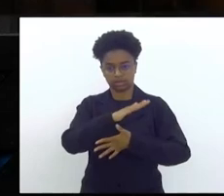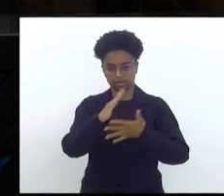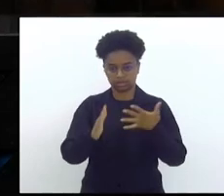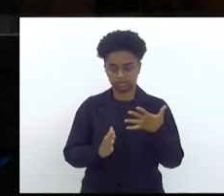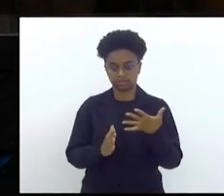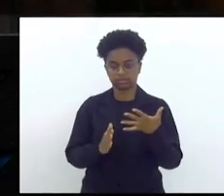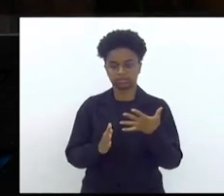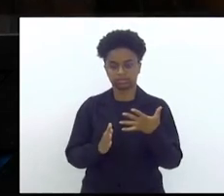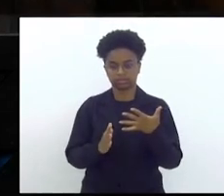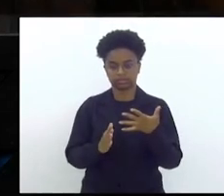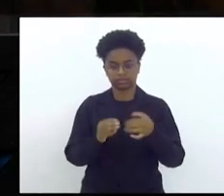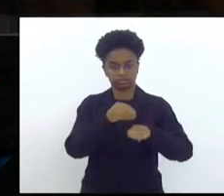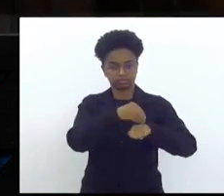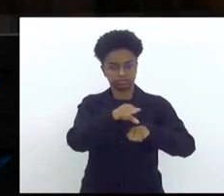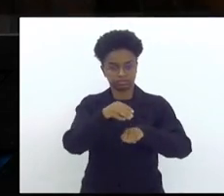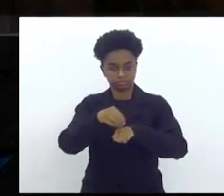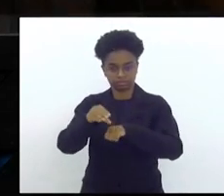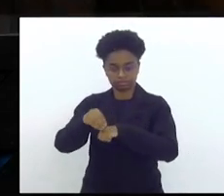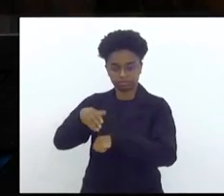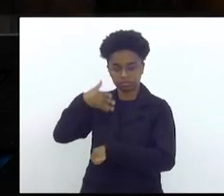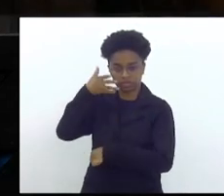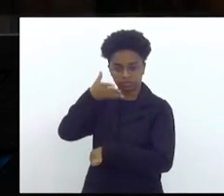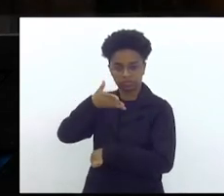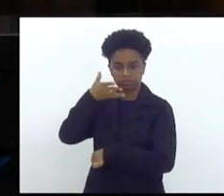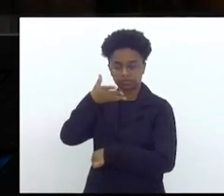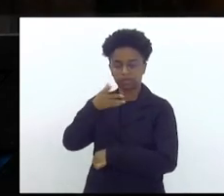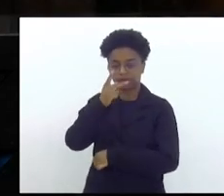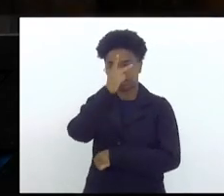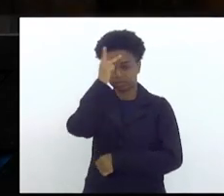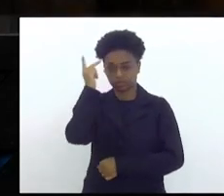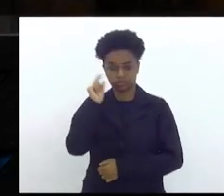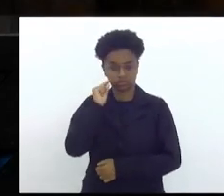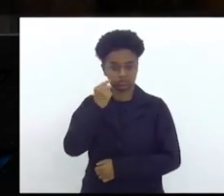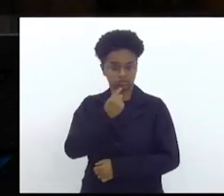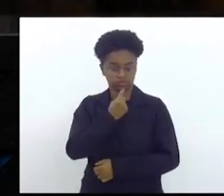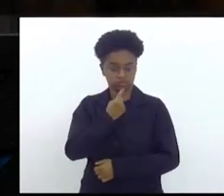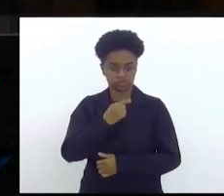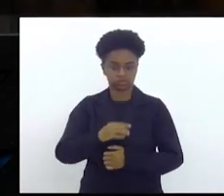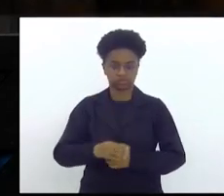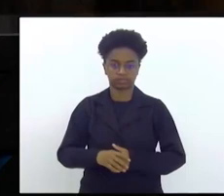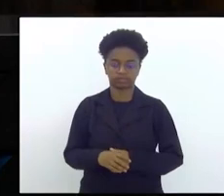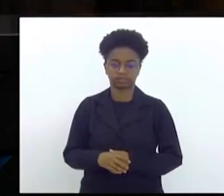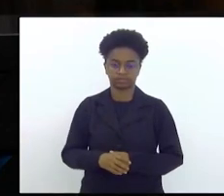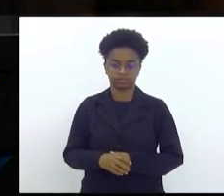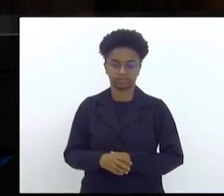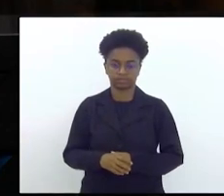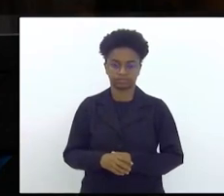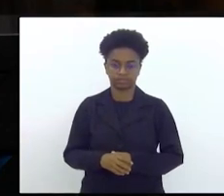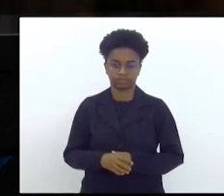língua de libras que leva a nossa voz aos deficientes auditivos